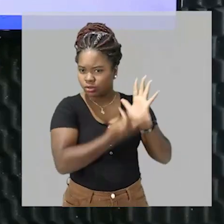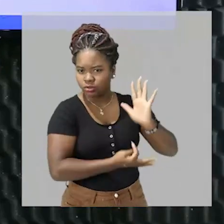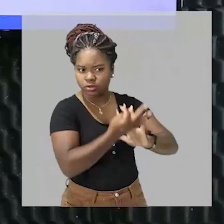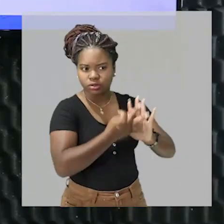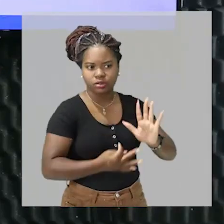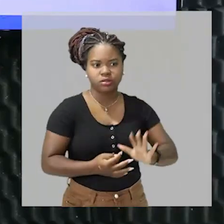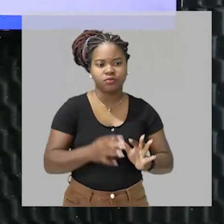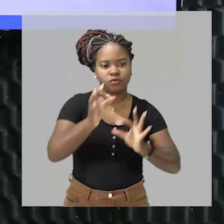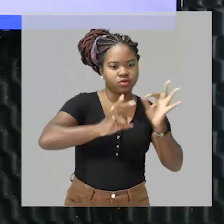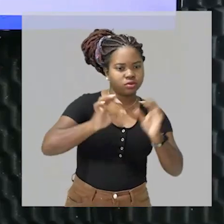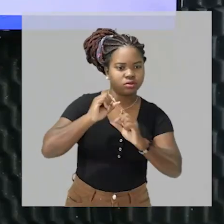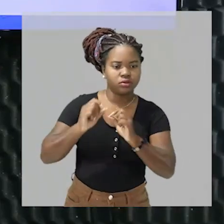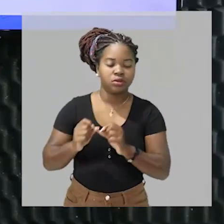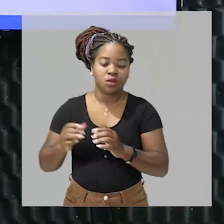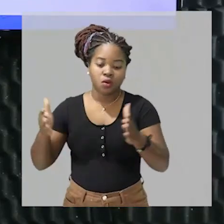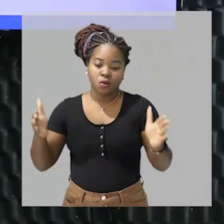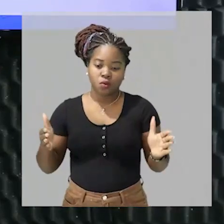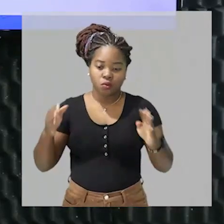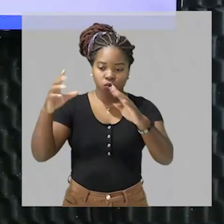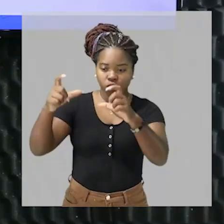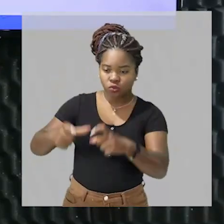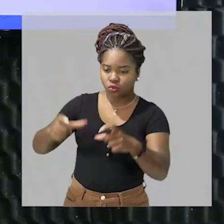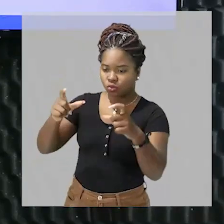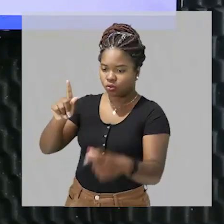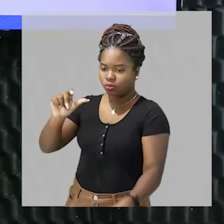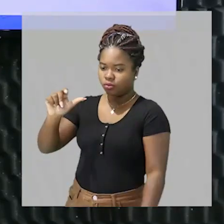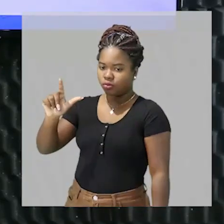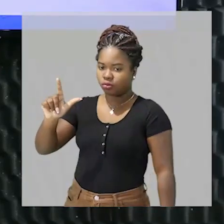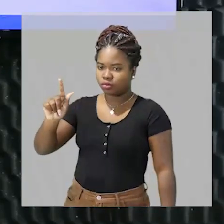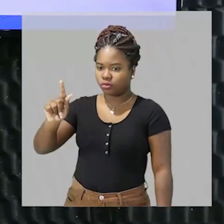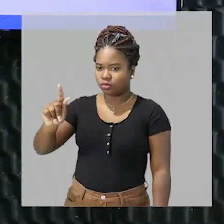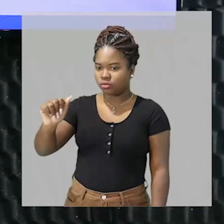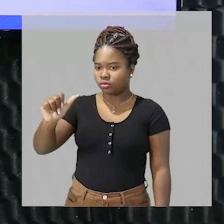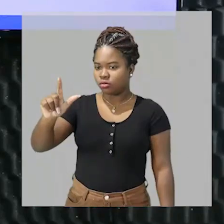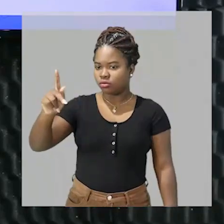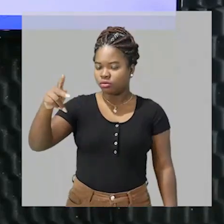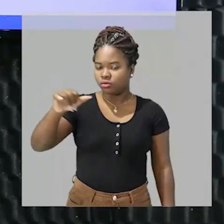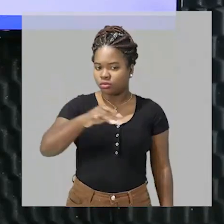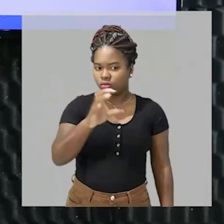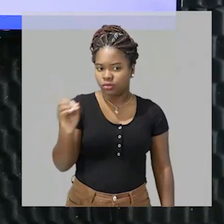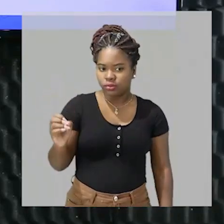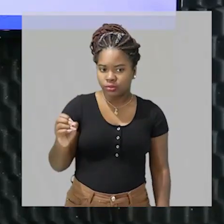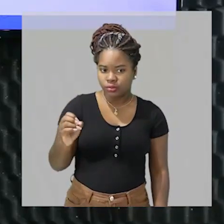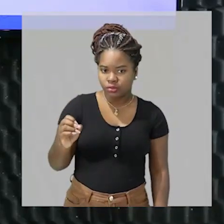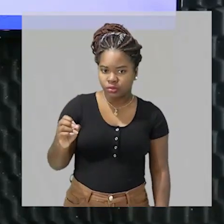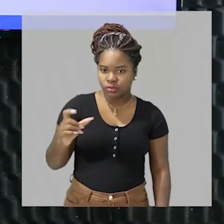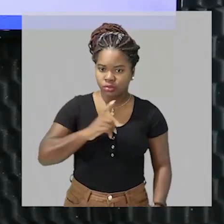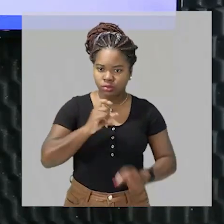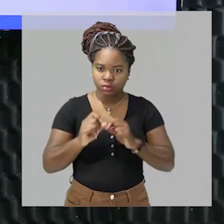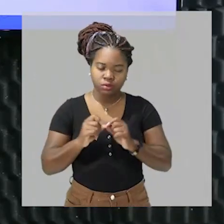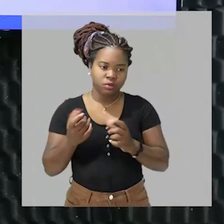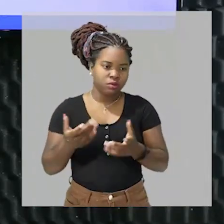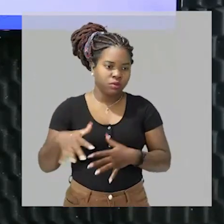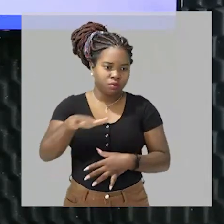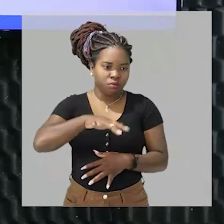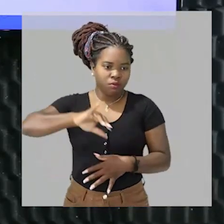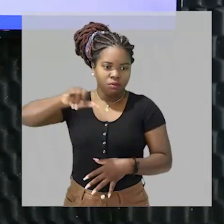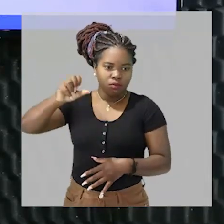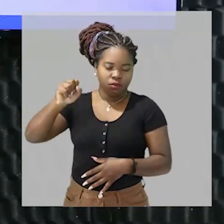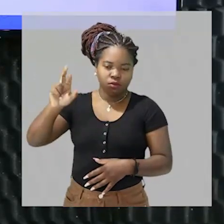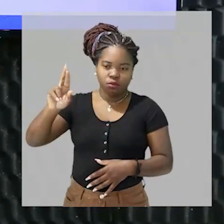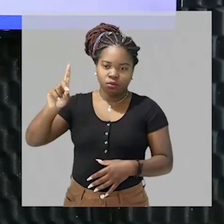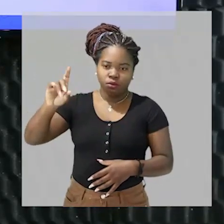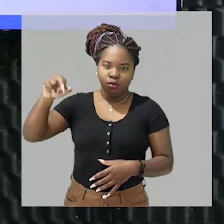construído um pequeno galpão evocando uma estufa ou um ateliê de jardinagem. As 1.500